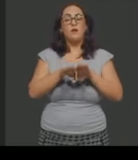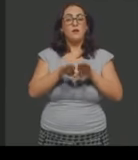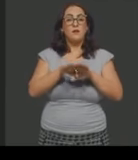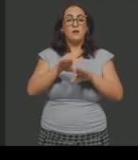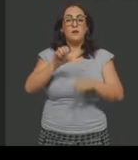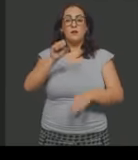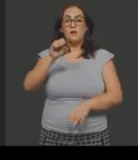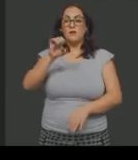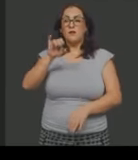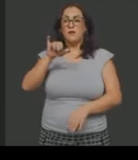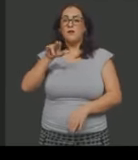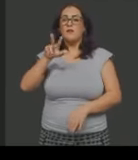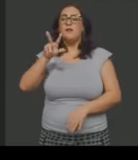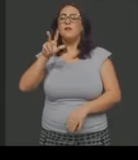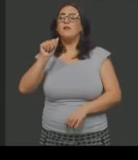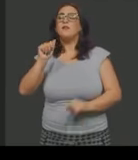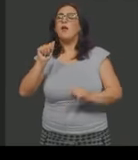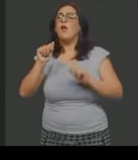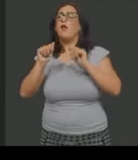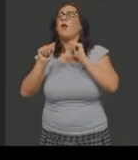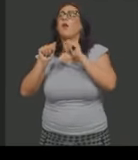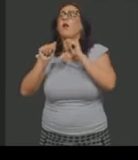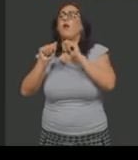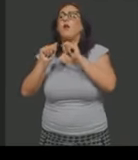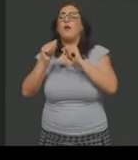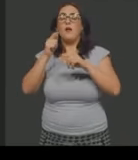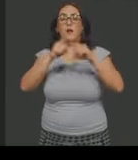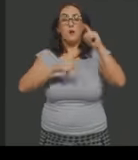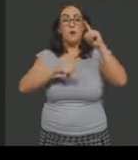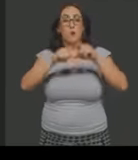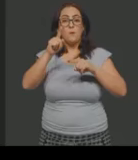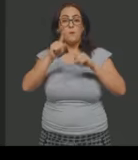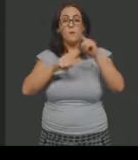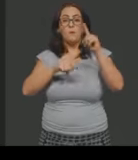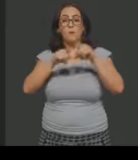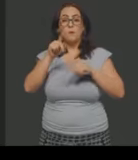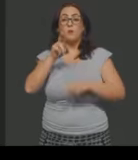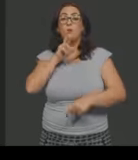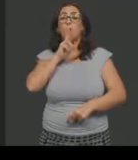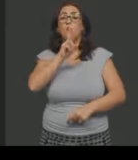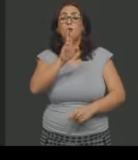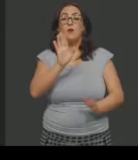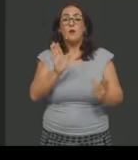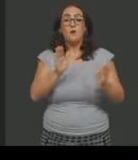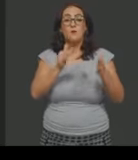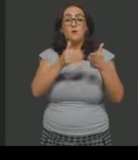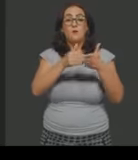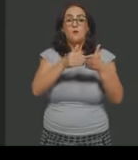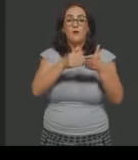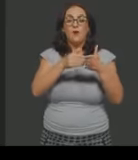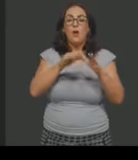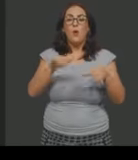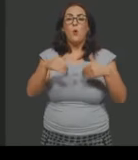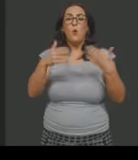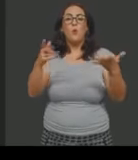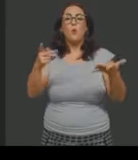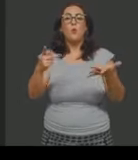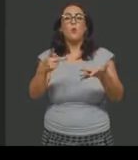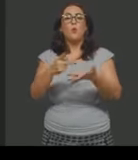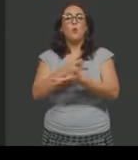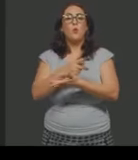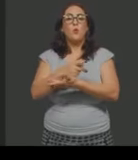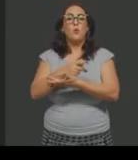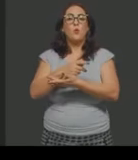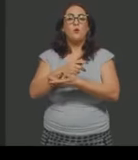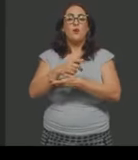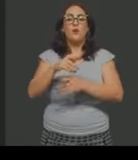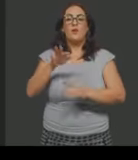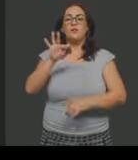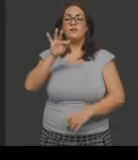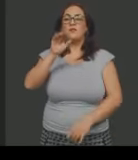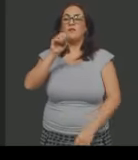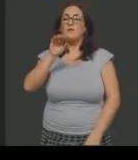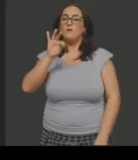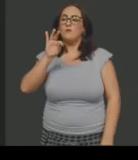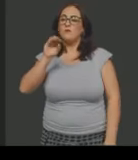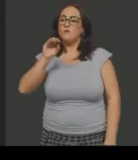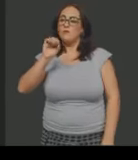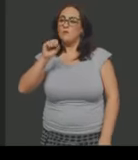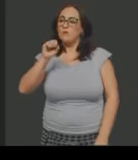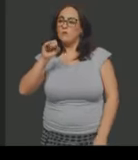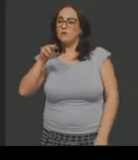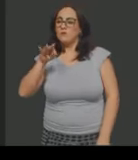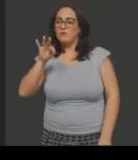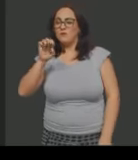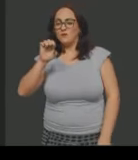fotossíntese. Isso, então, garantiu com que essas plantas, elas conquistassem um pouco mais ainda o ambiente